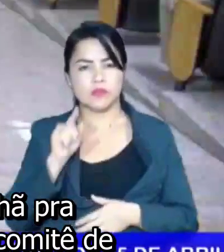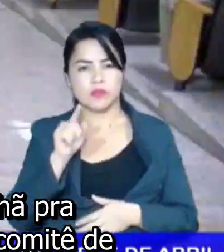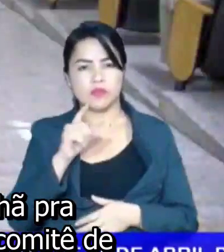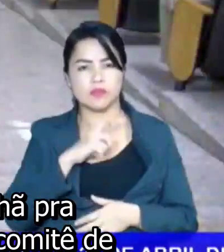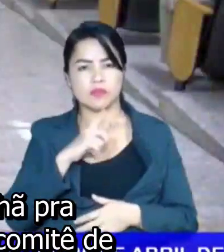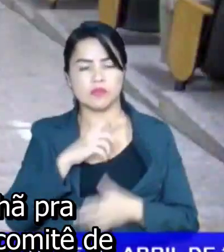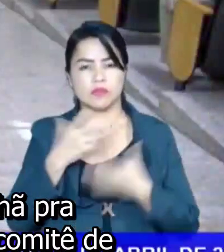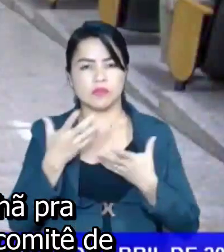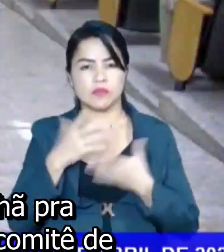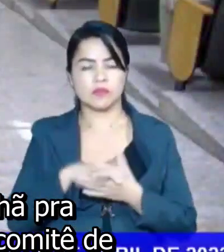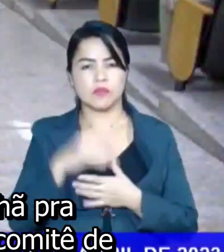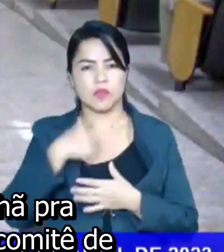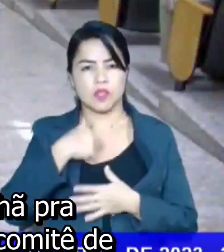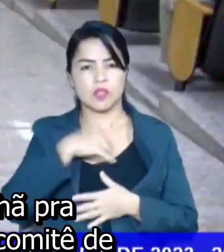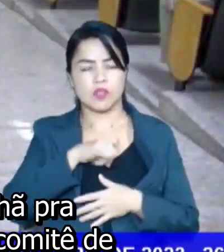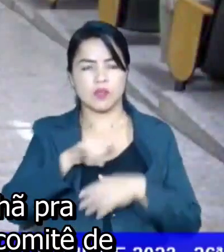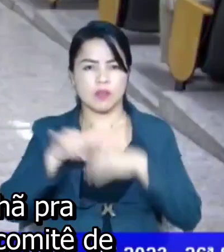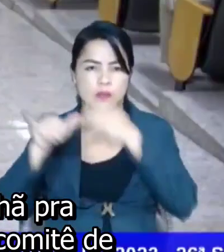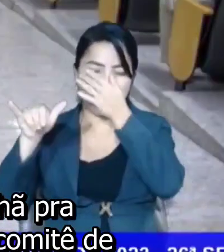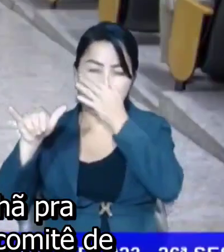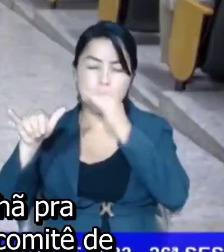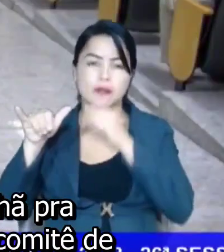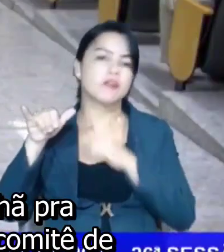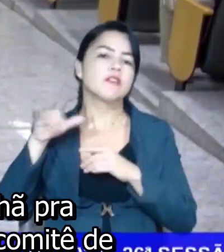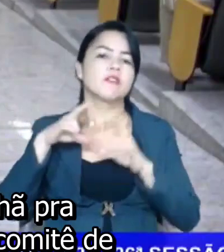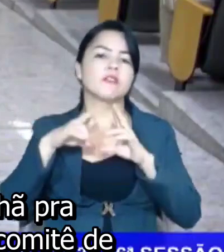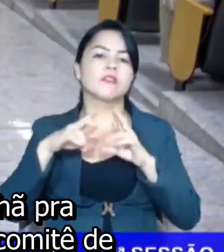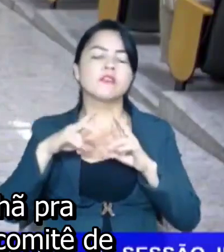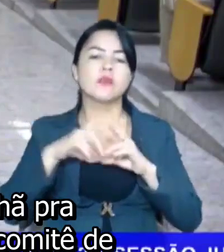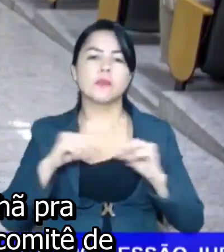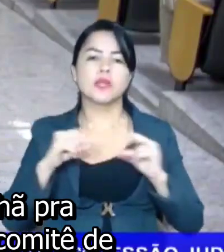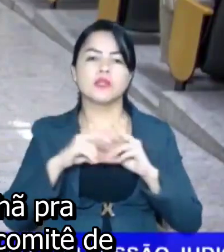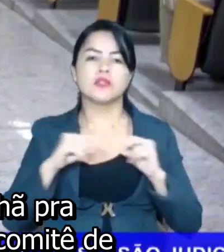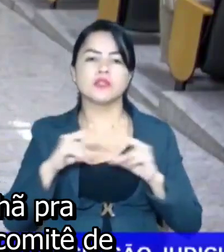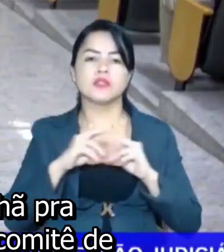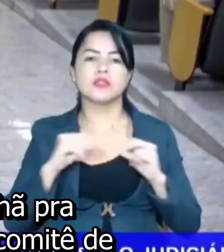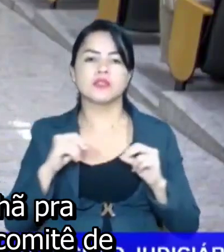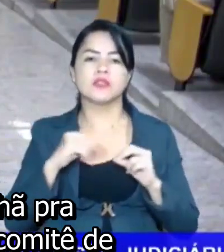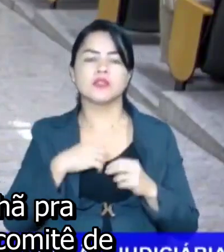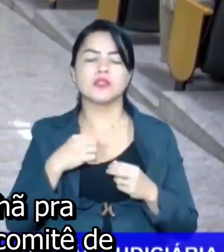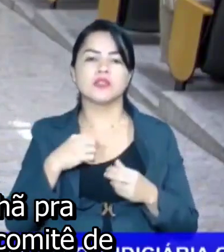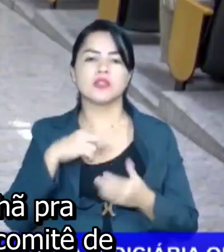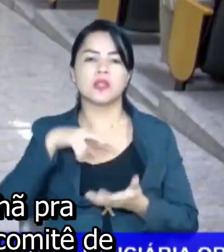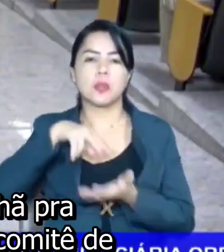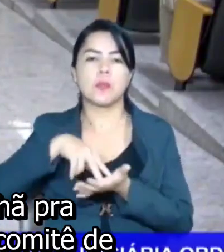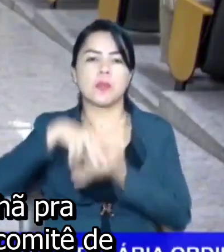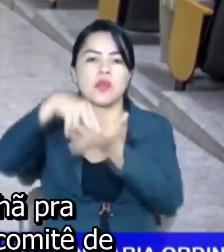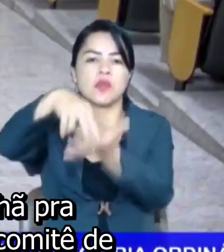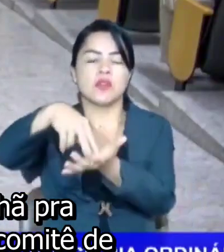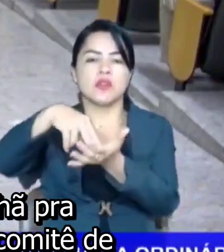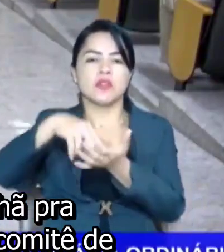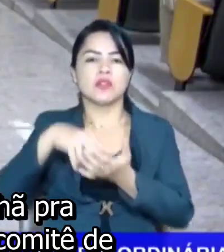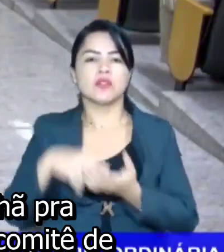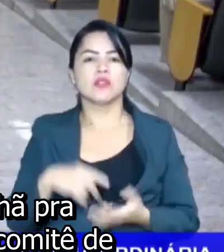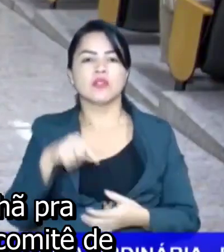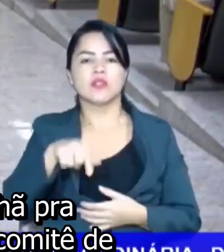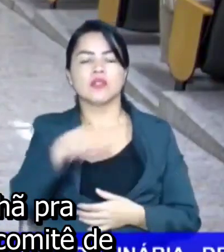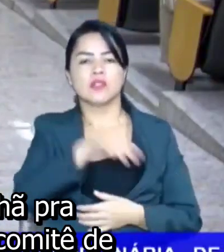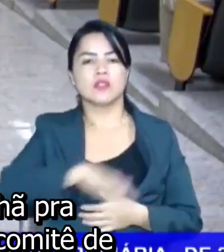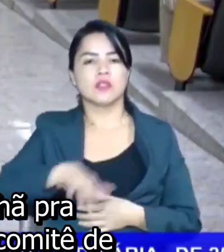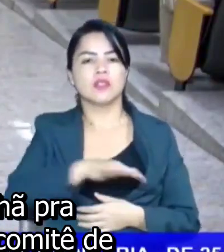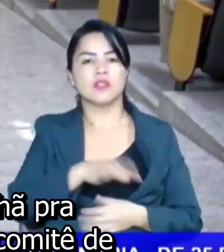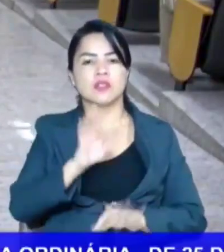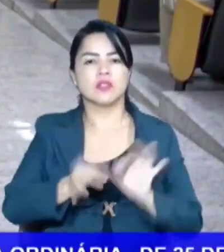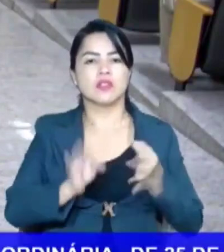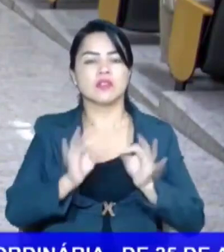gentileza também. Eu viajo amanhã para Brasília, agora sem movimentação. O Tribunal de Justiça, aquele